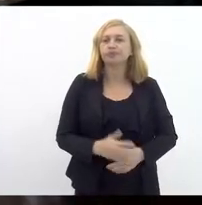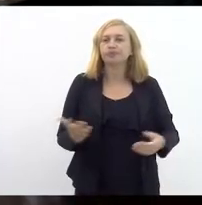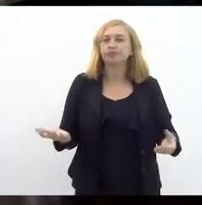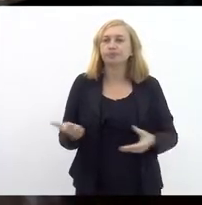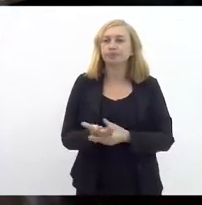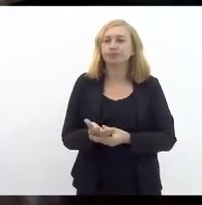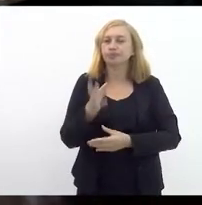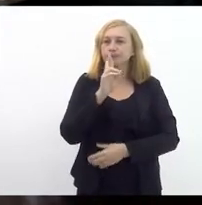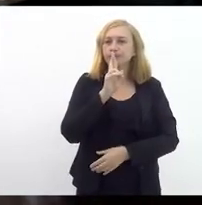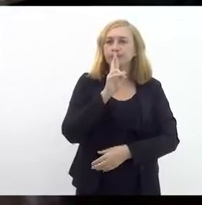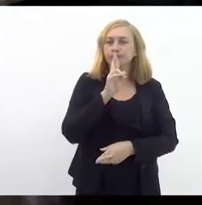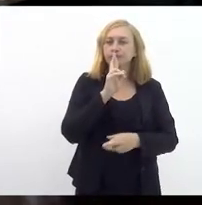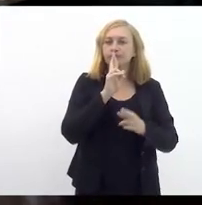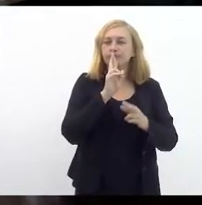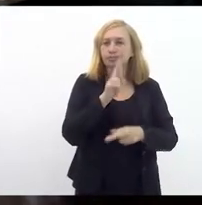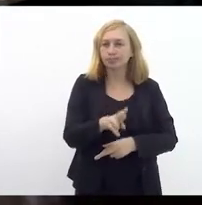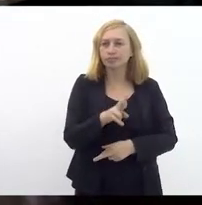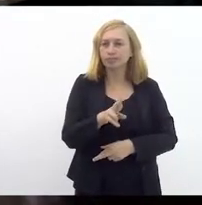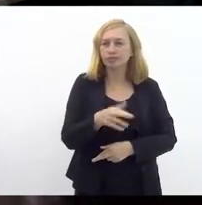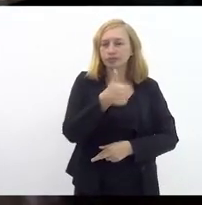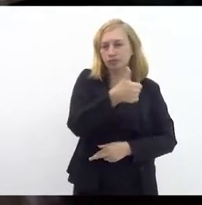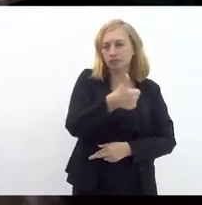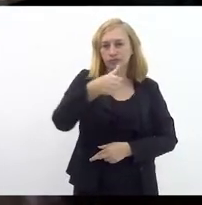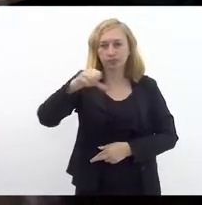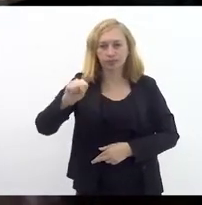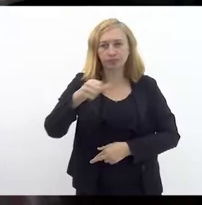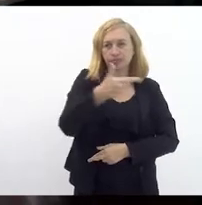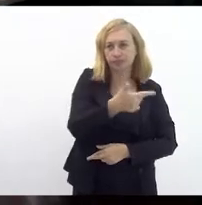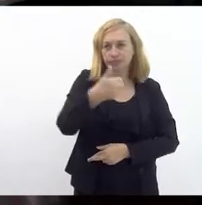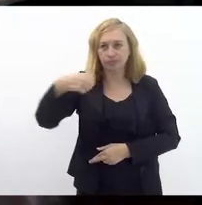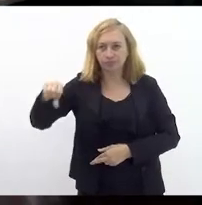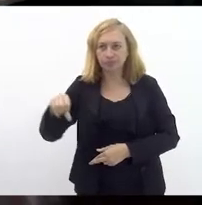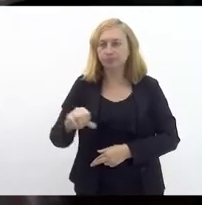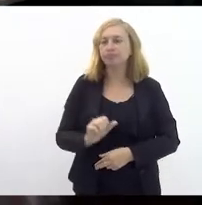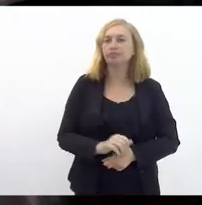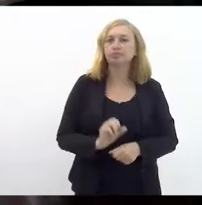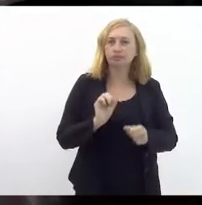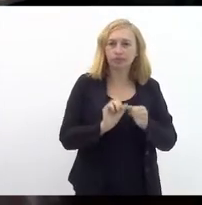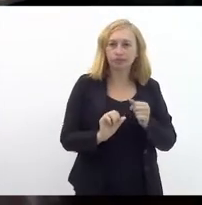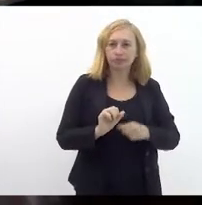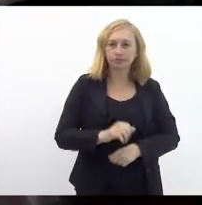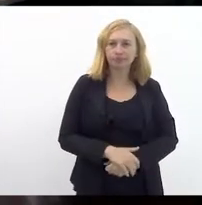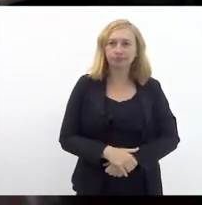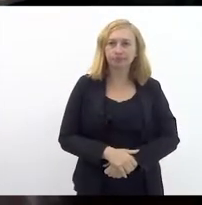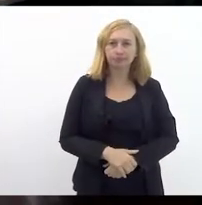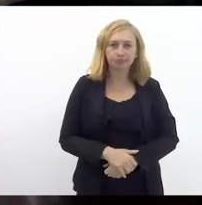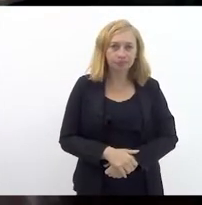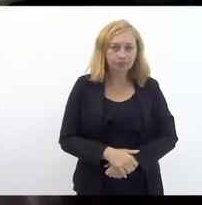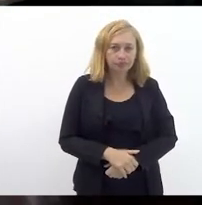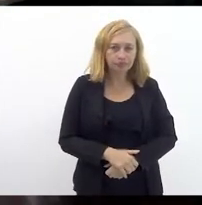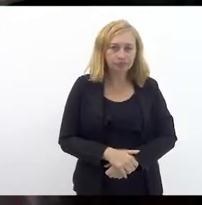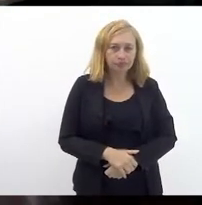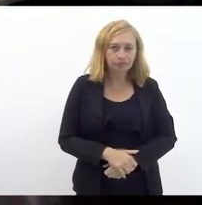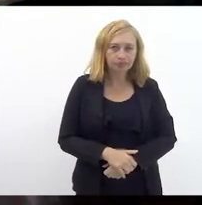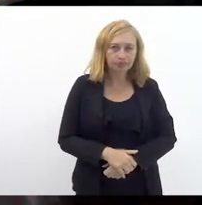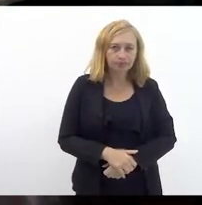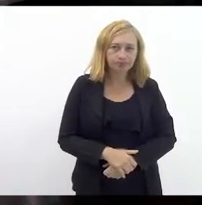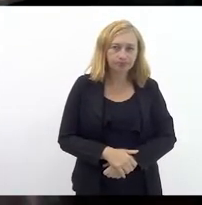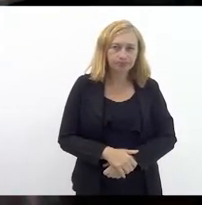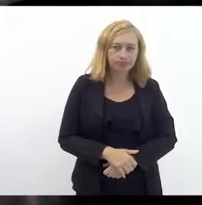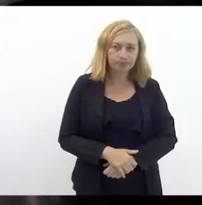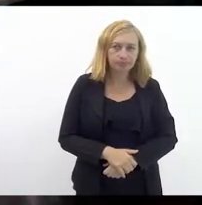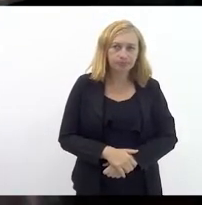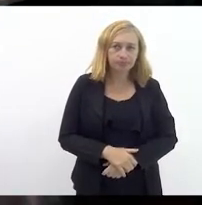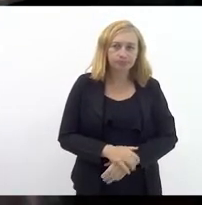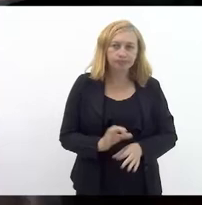dos resultados, entre os anos de 2018 e 2019, foi feito, eles chamaram, puxamento das linhas